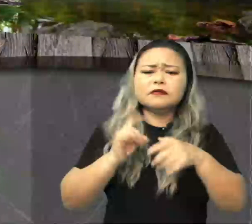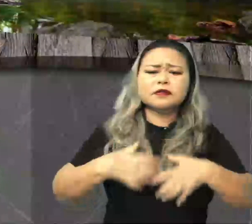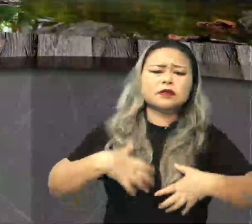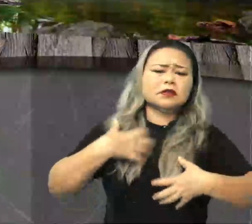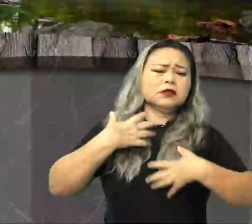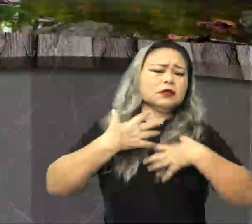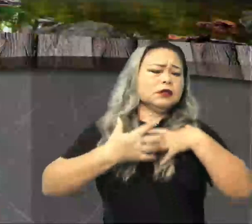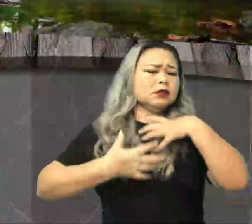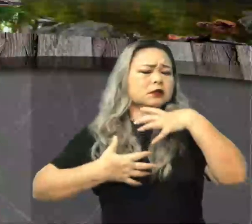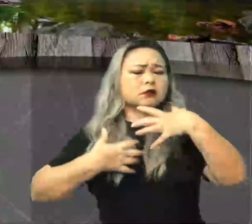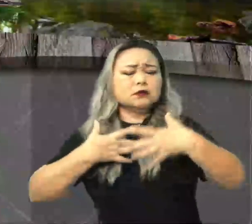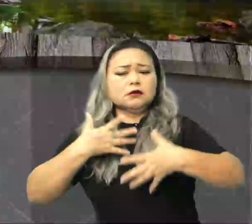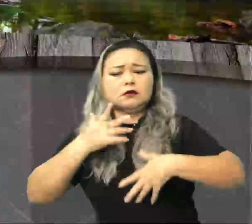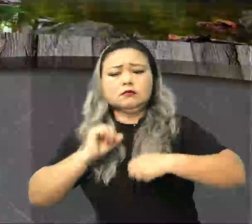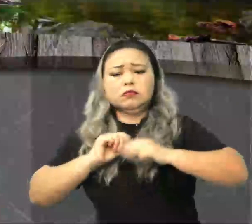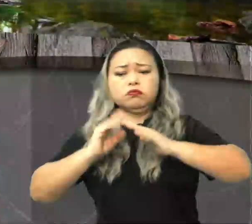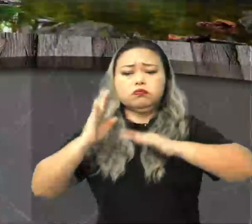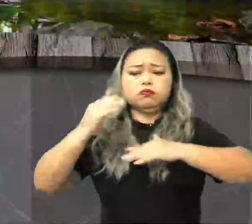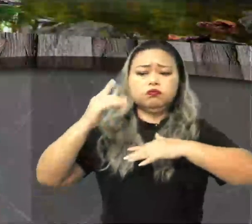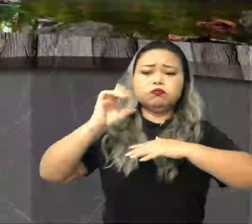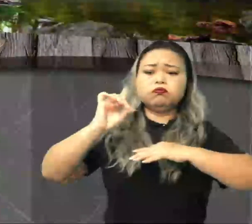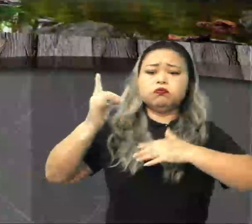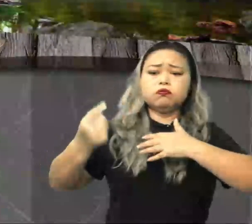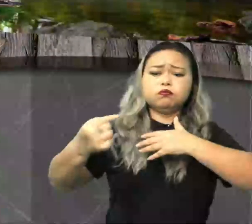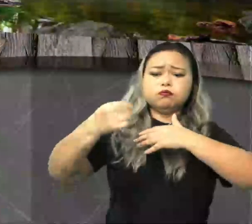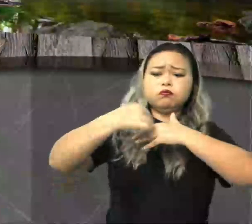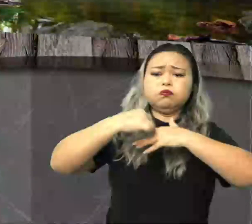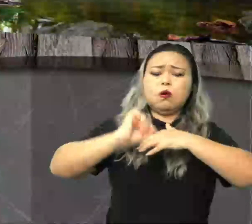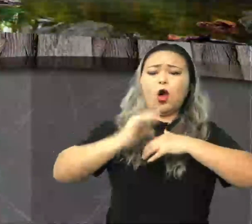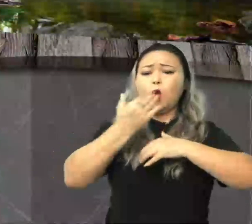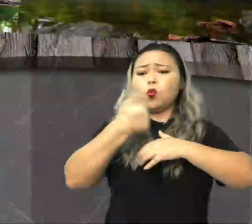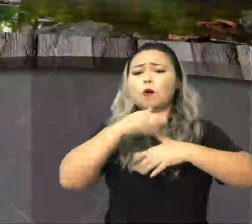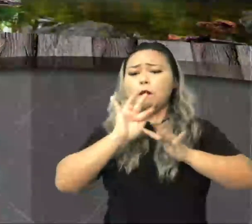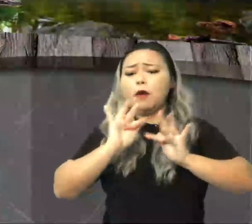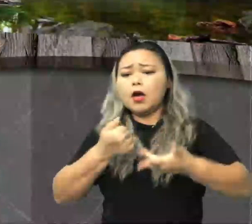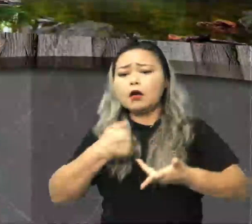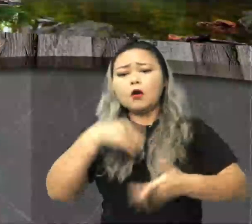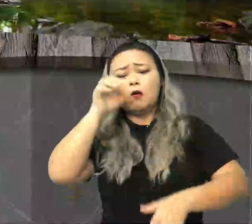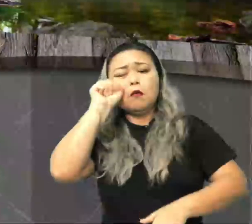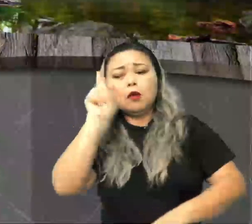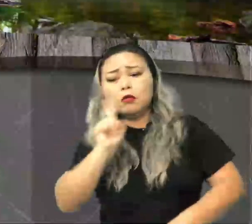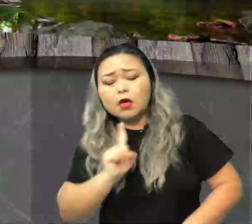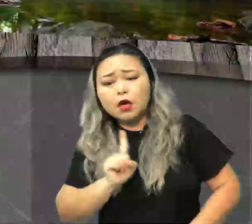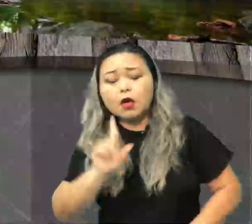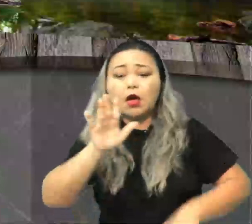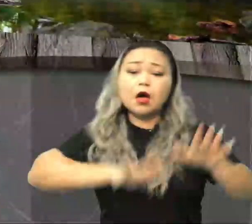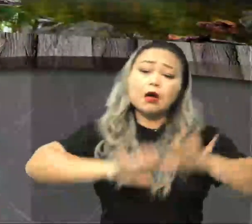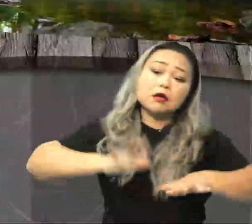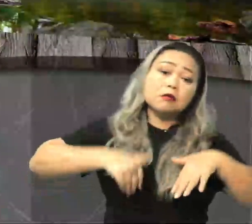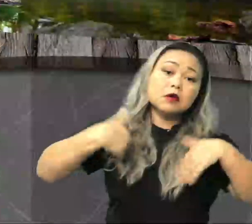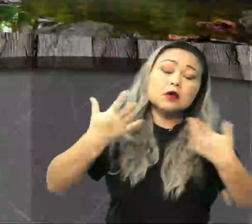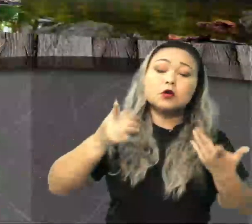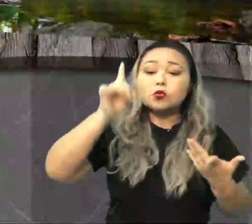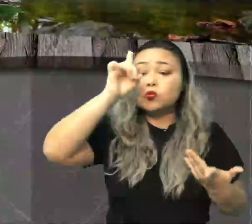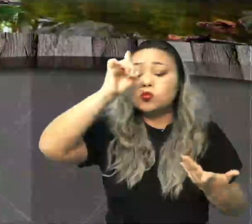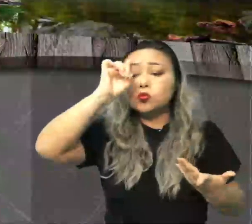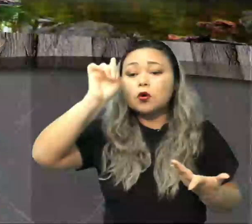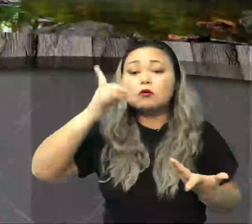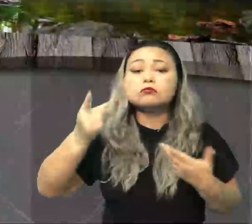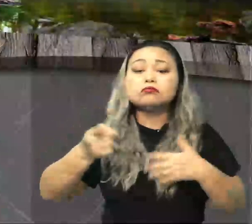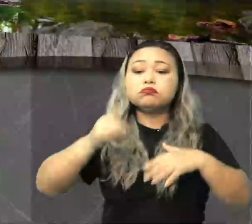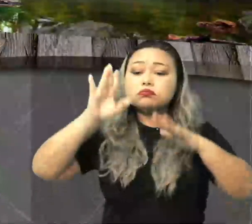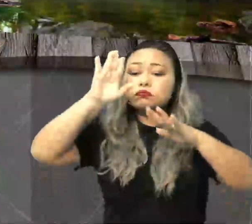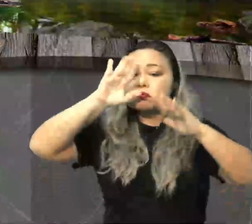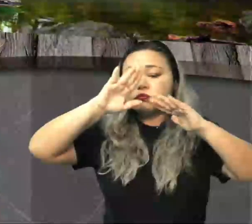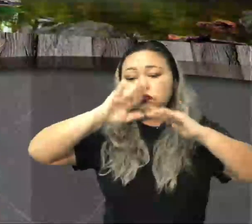estresse, sabe? Quando ela tem uma baixa da imunidade dela, não se alimentou bem, não dormiu bem, independente da rotina, né? Vai provocar essa baixa